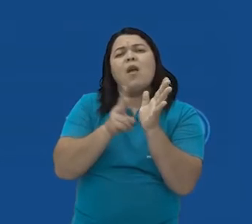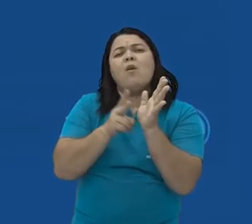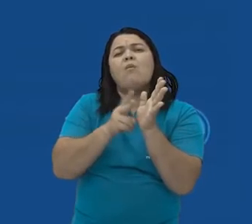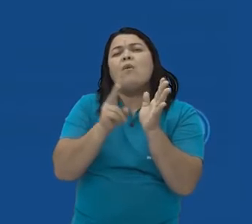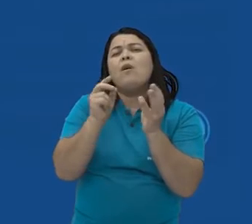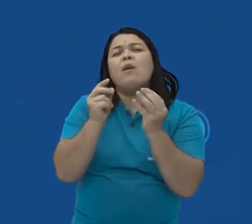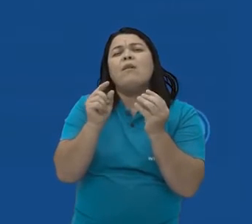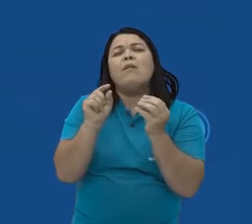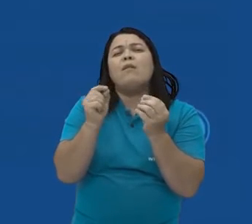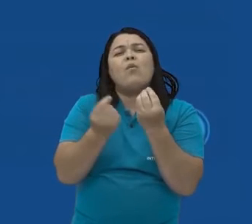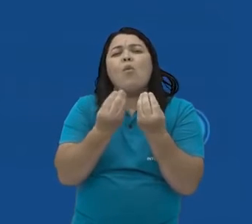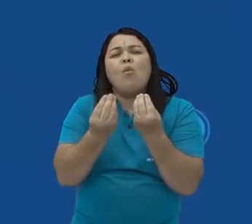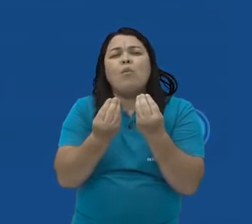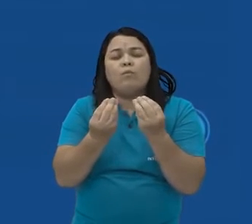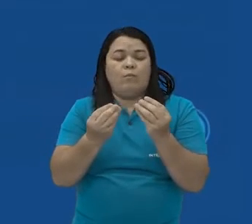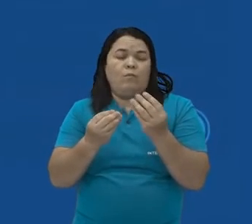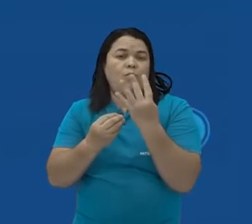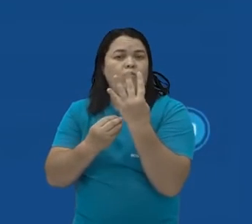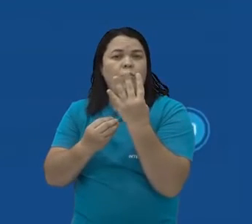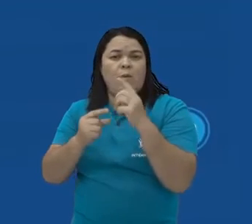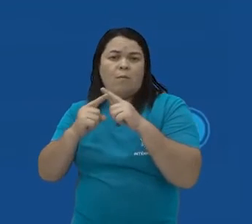como resultado final